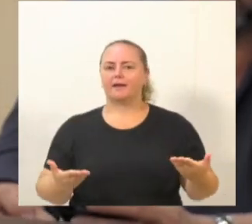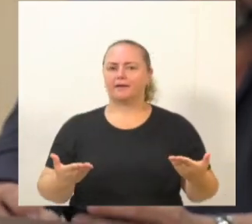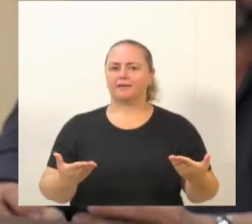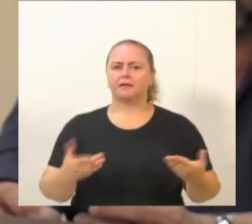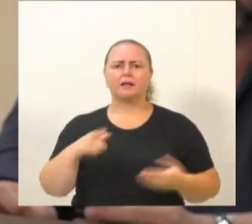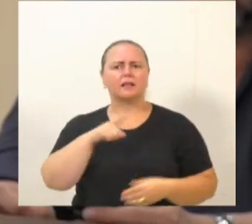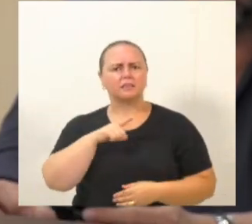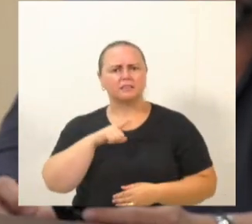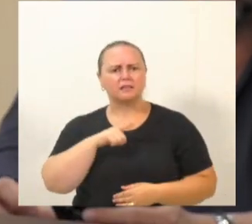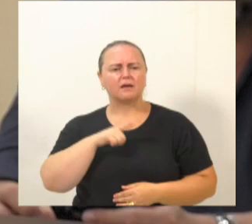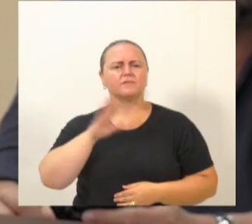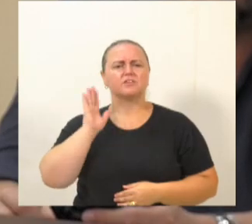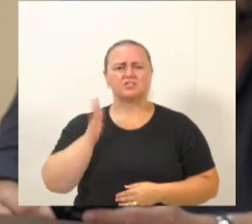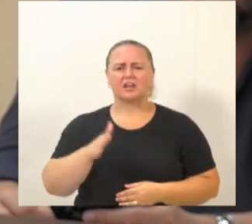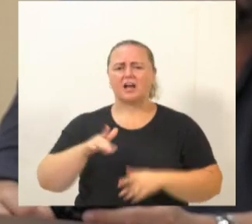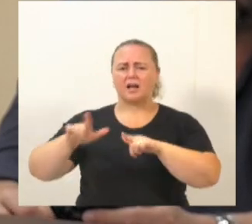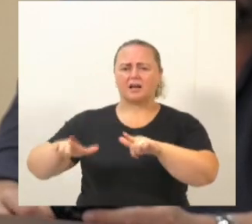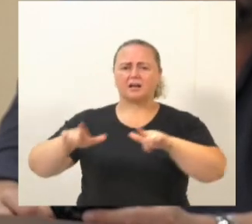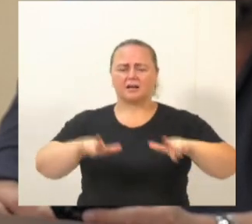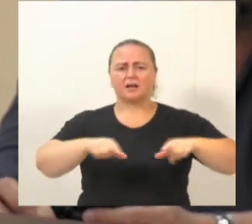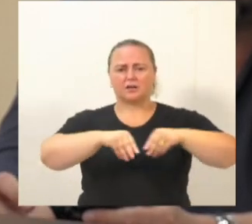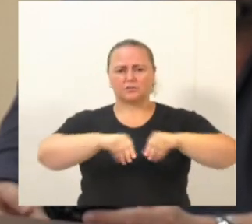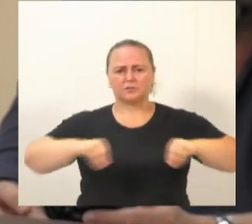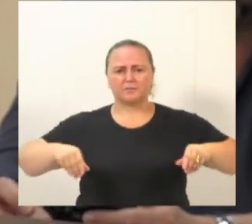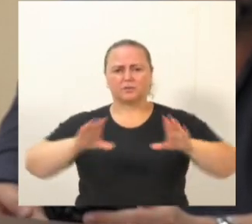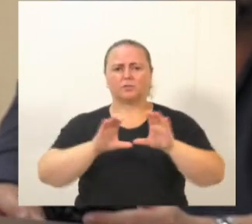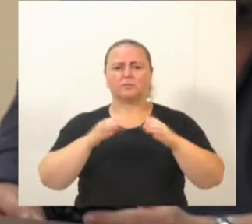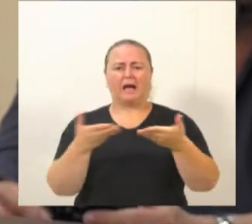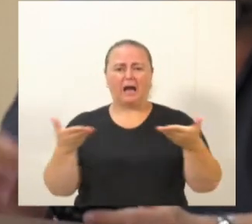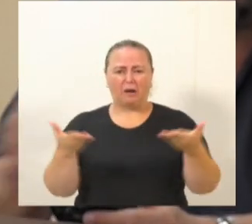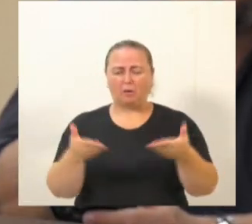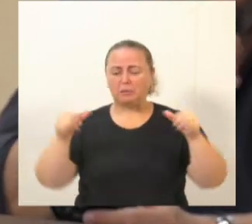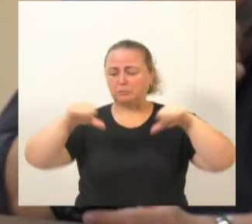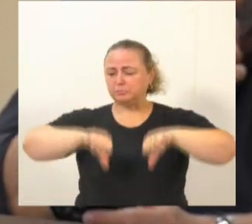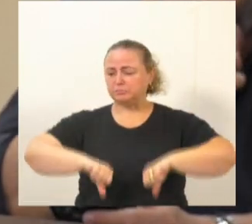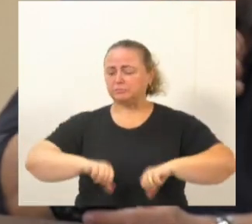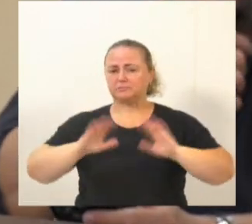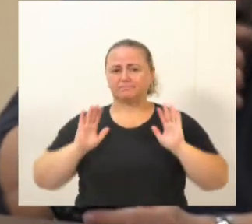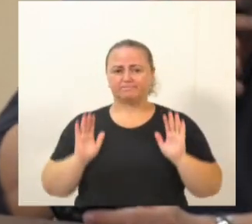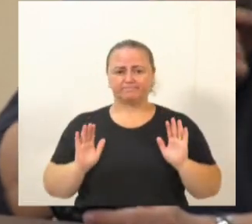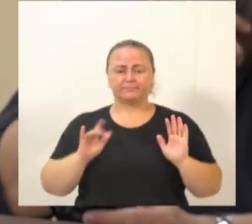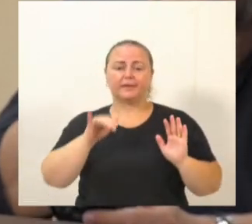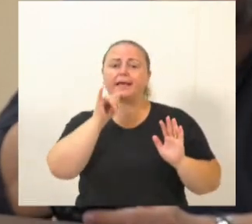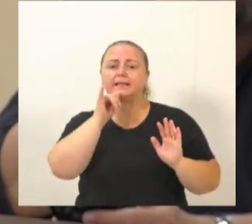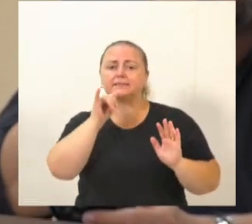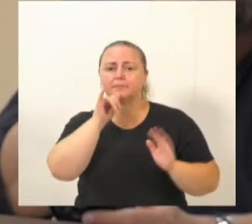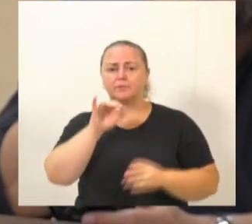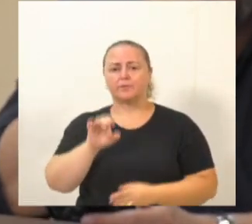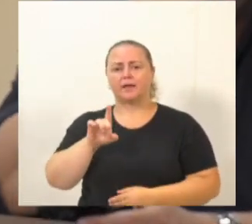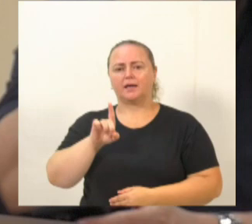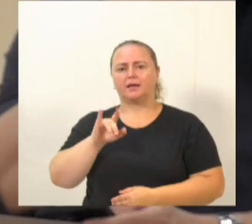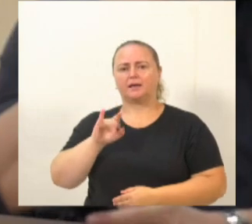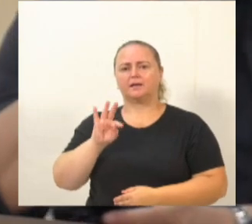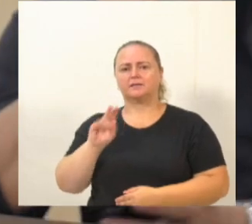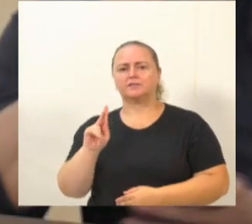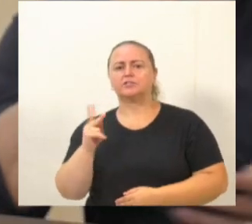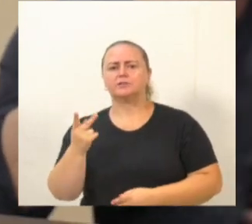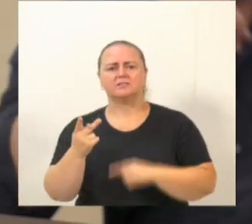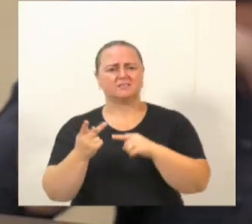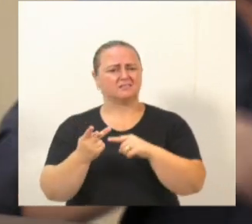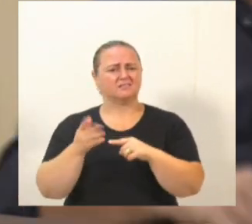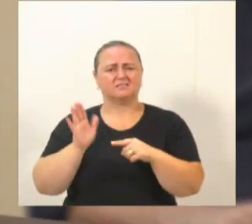Catarinense, acabou com os loteamentos, com a comunidade, e está lá virado no chapéu. O próprio loteamento Onedito é um exemplo disso. É um descaso a questão